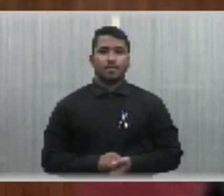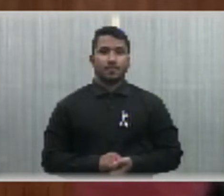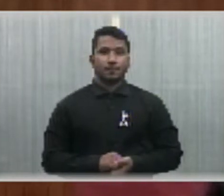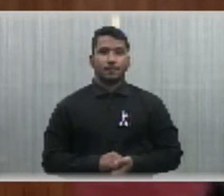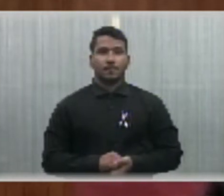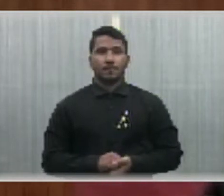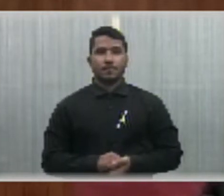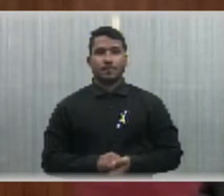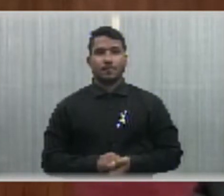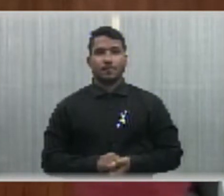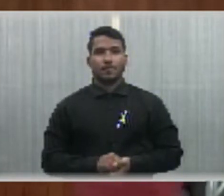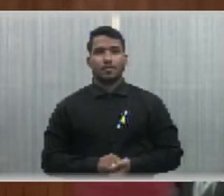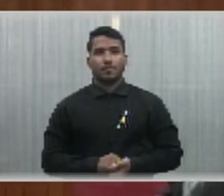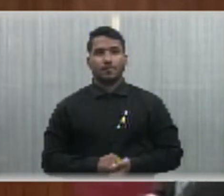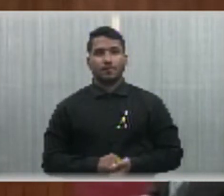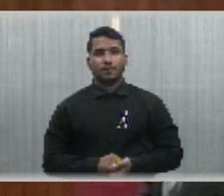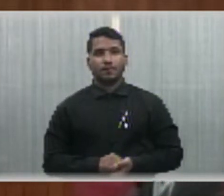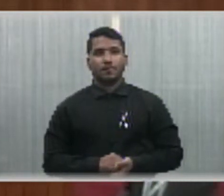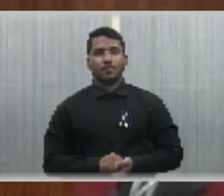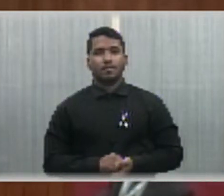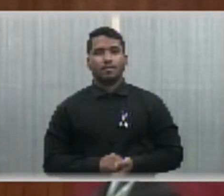Ali as duas?